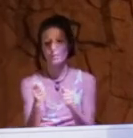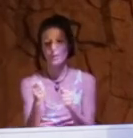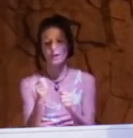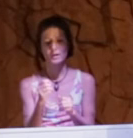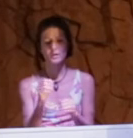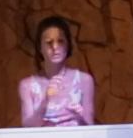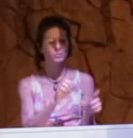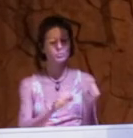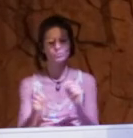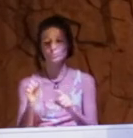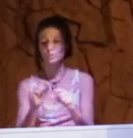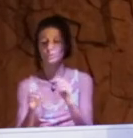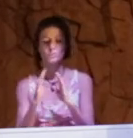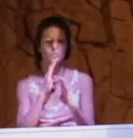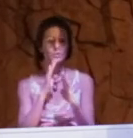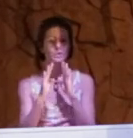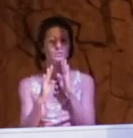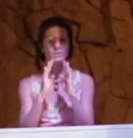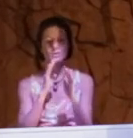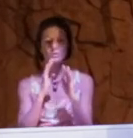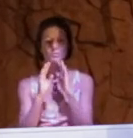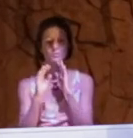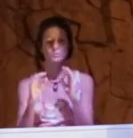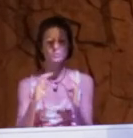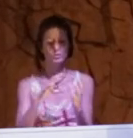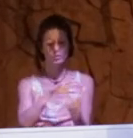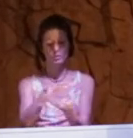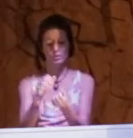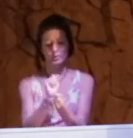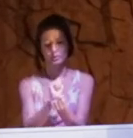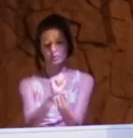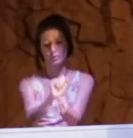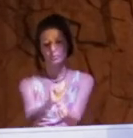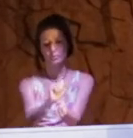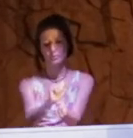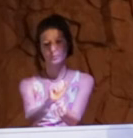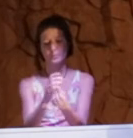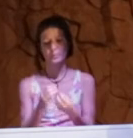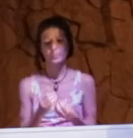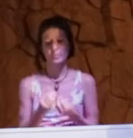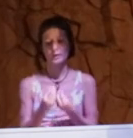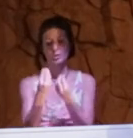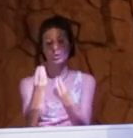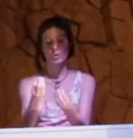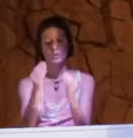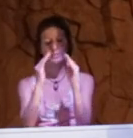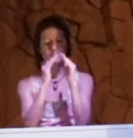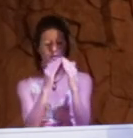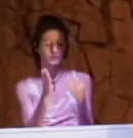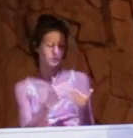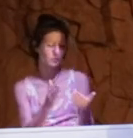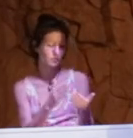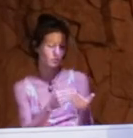aqui no Brasil, o que seria um quilombo, entende isso como um conceito e coloca para a editora. Então essas editoras como um lugar